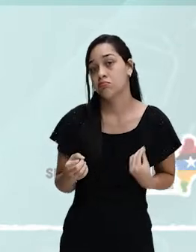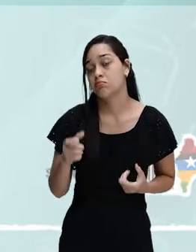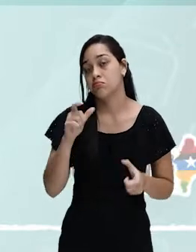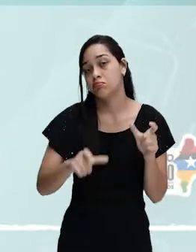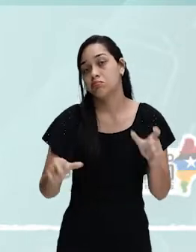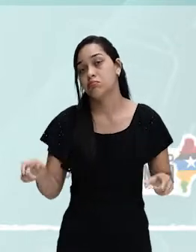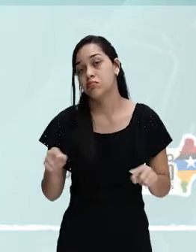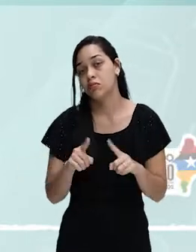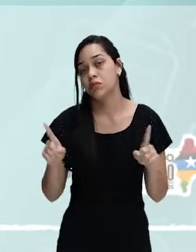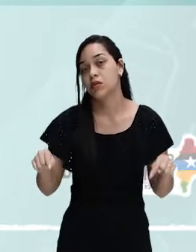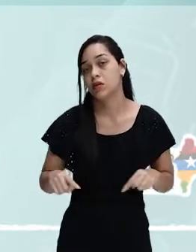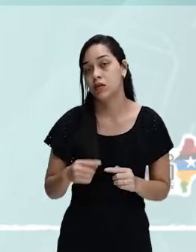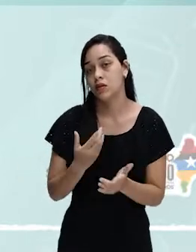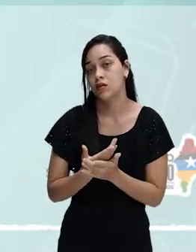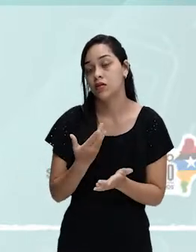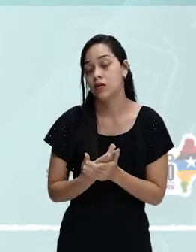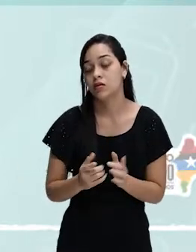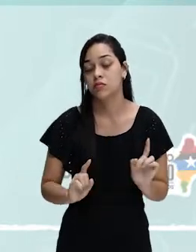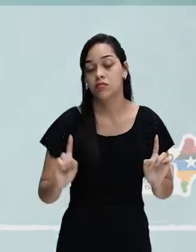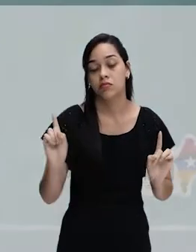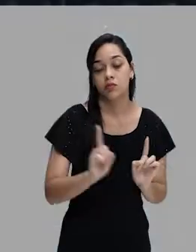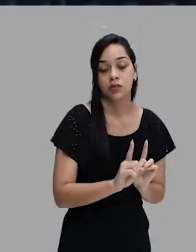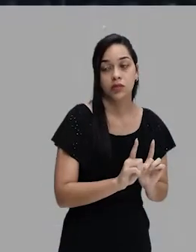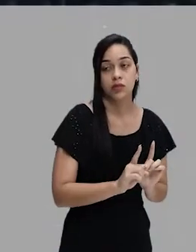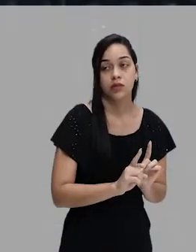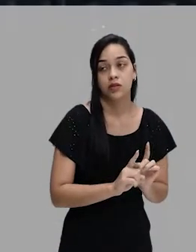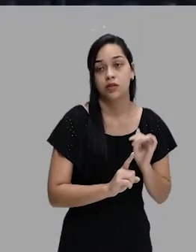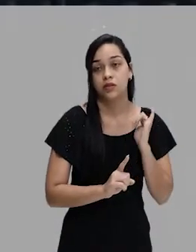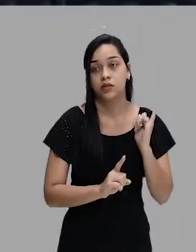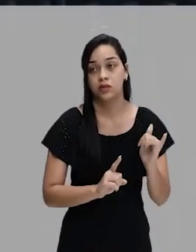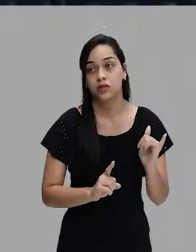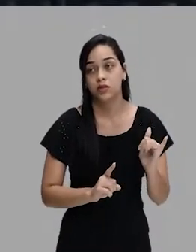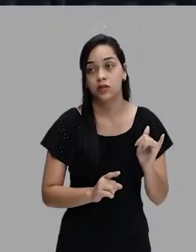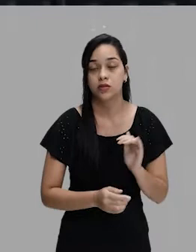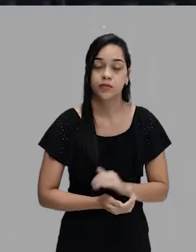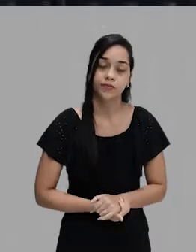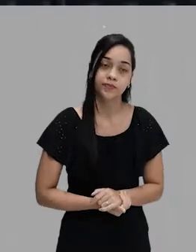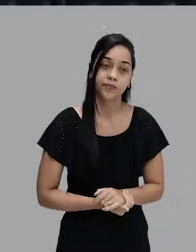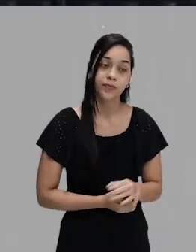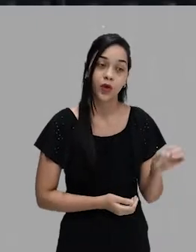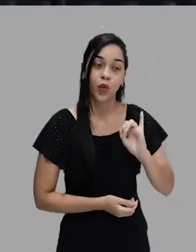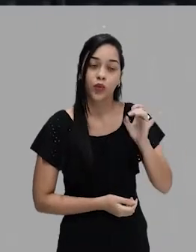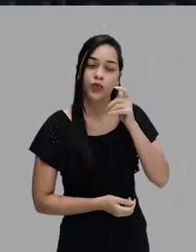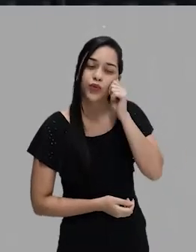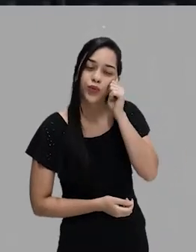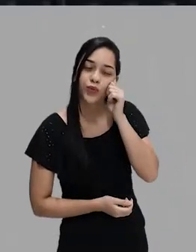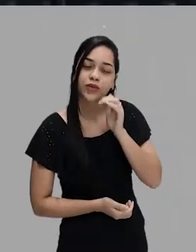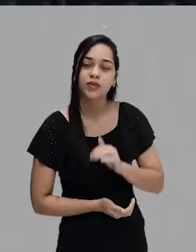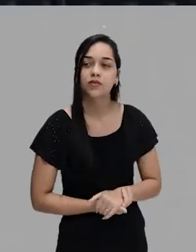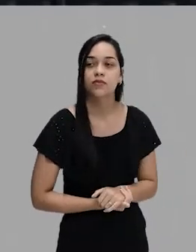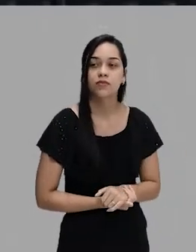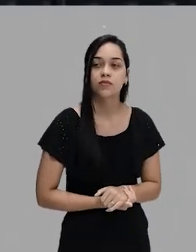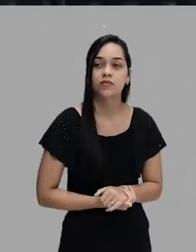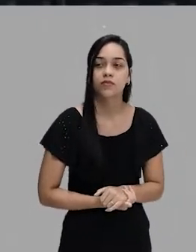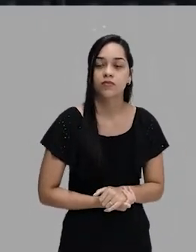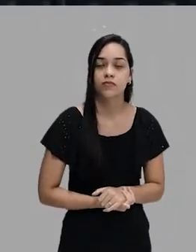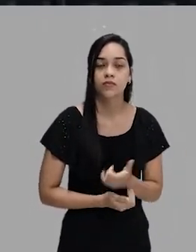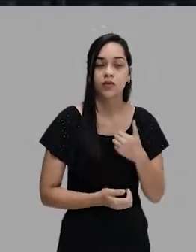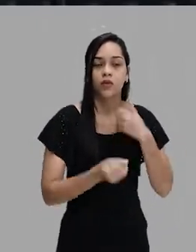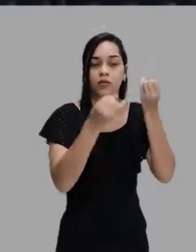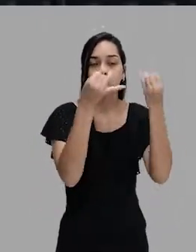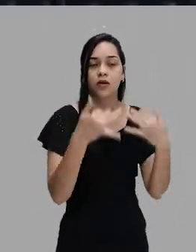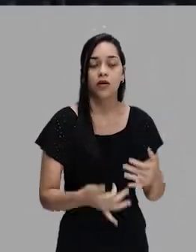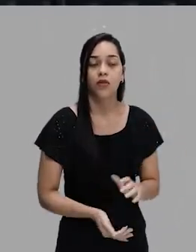né, na sala de aula, o professor chega para os alunos e fala assim: oi, chuchus, quero contar uma coisa para